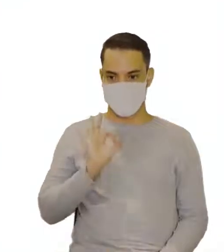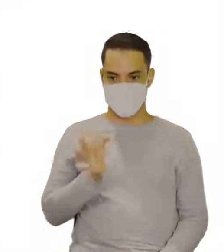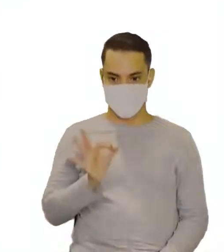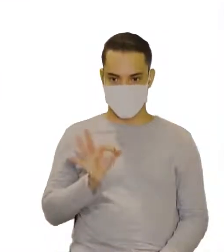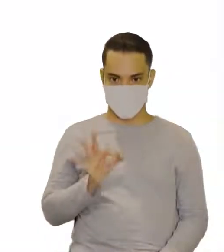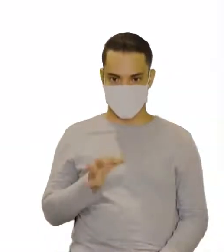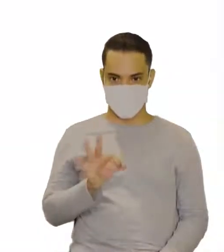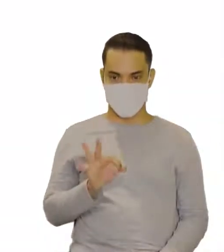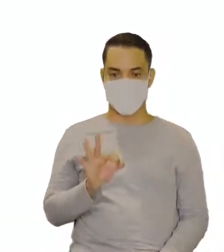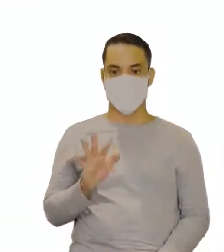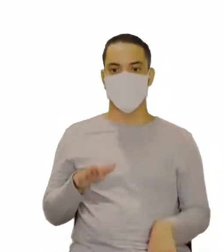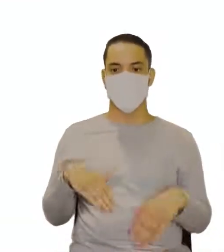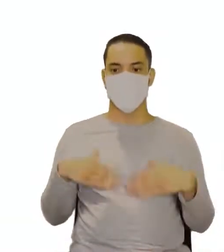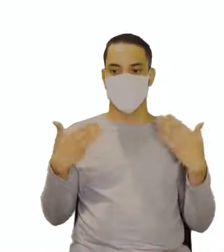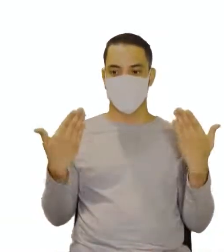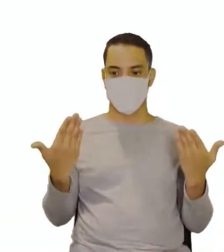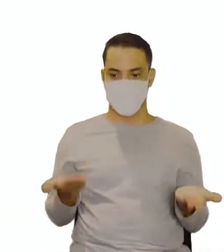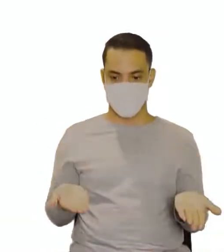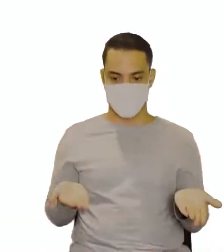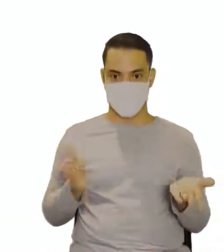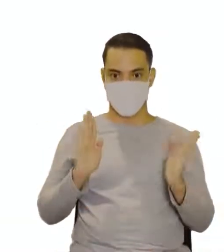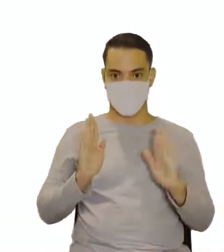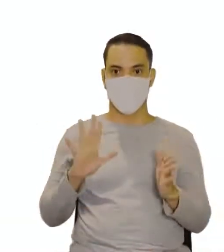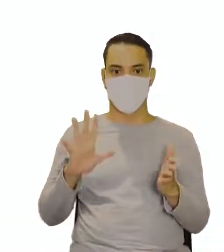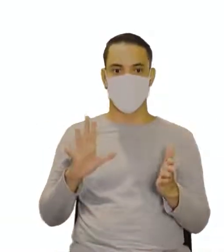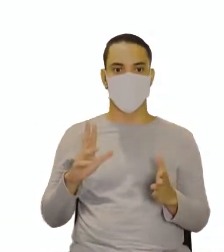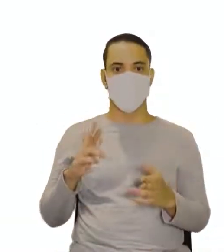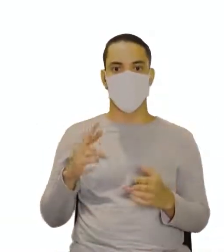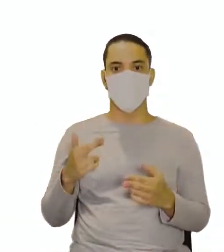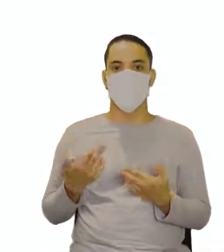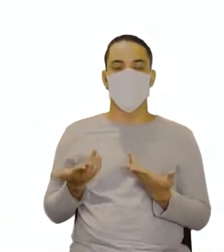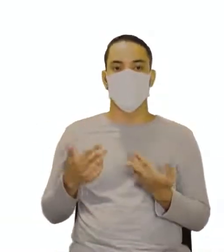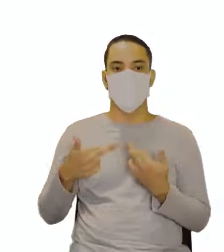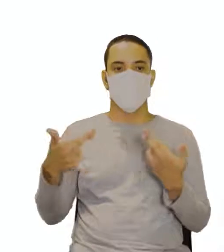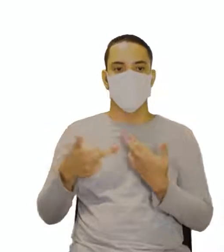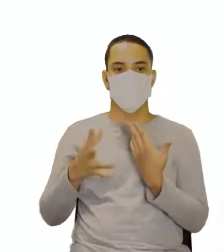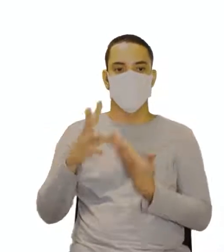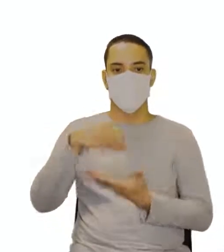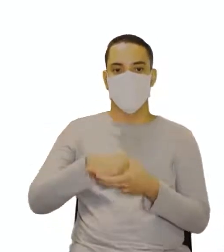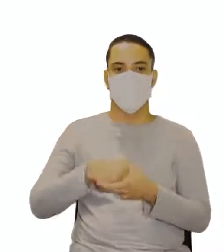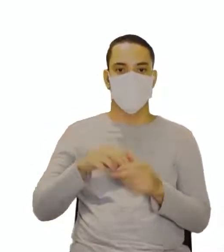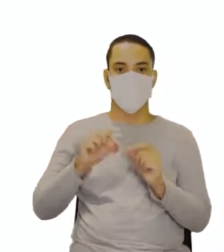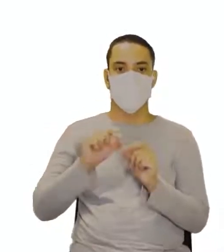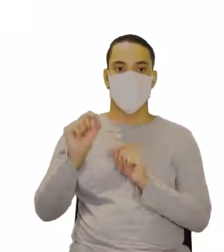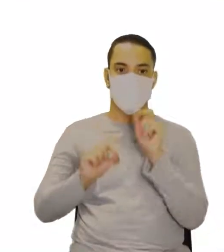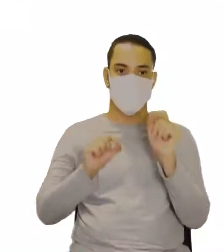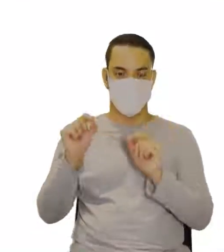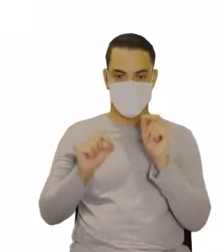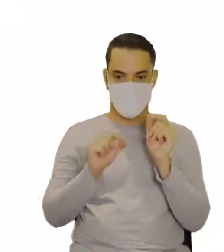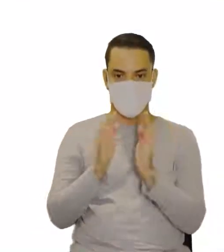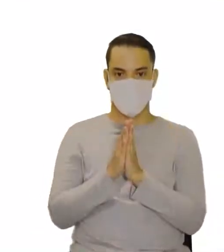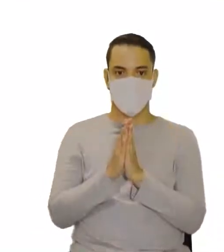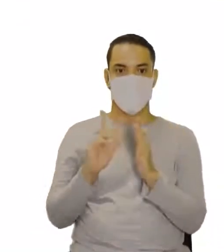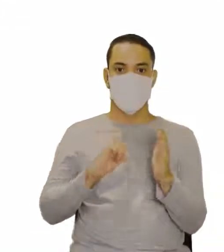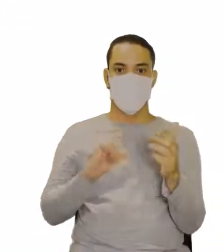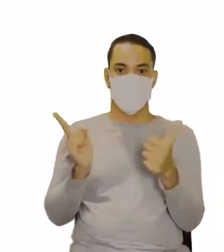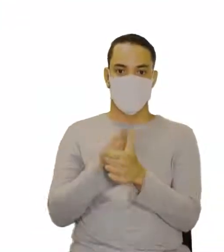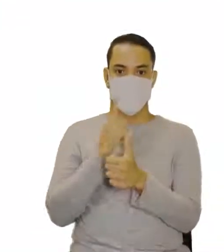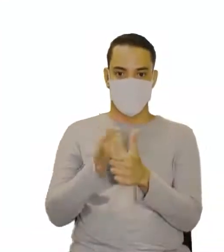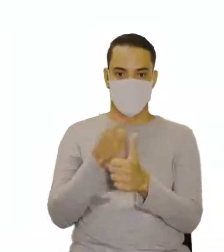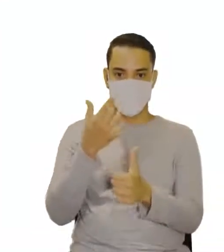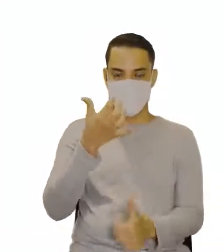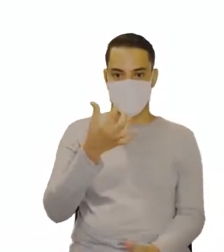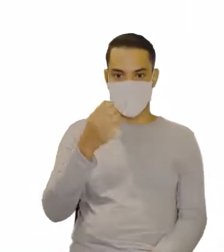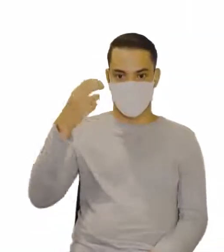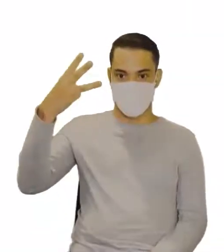Ok? Bom, e já para resistência, o que a gente vai fazer? Nós temos aqui, ó, primeiro vamos fazer as